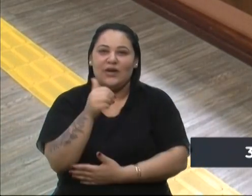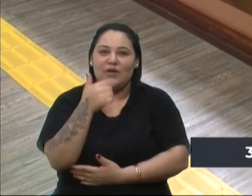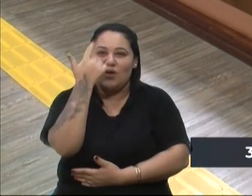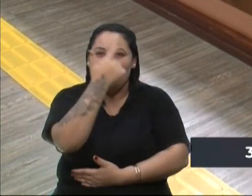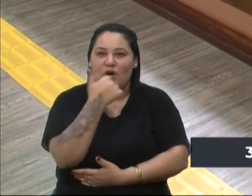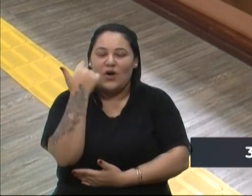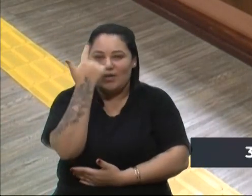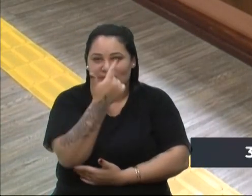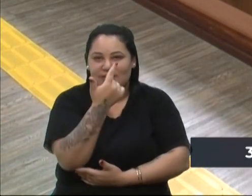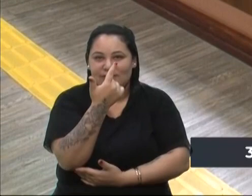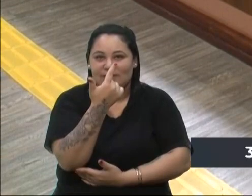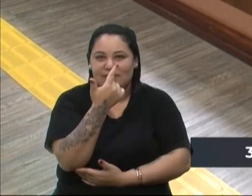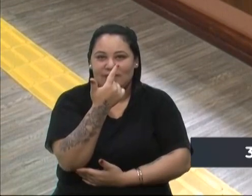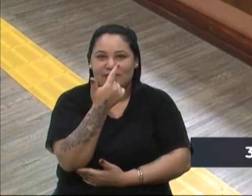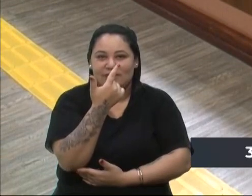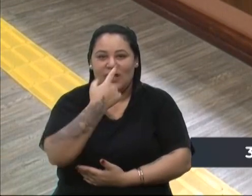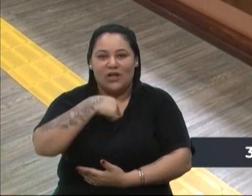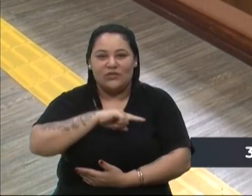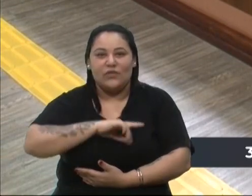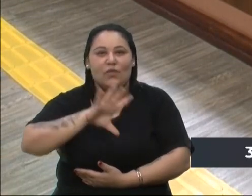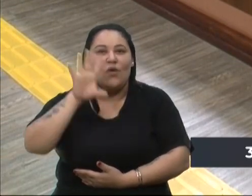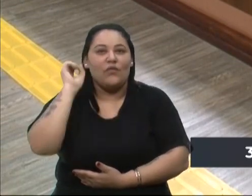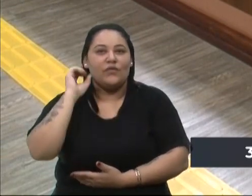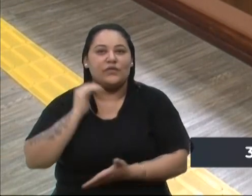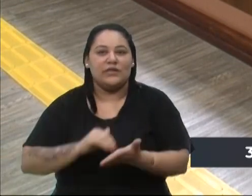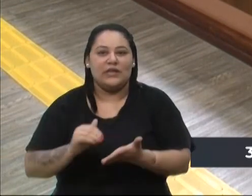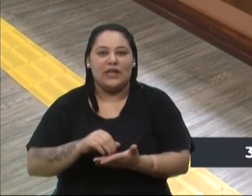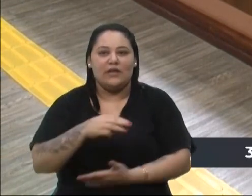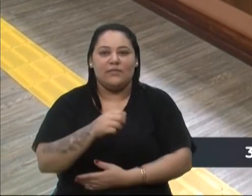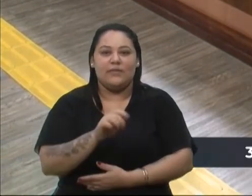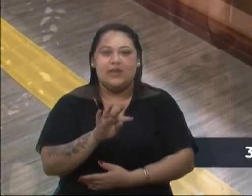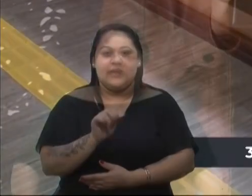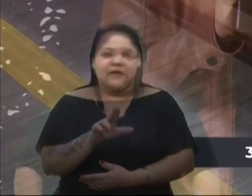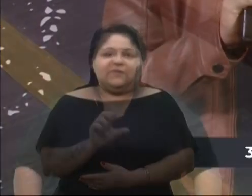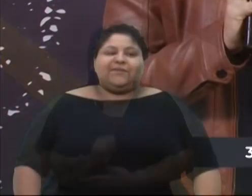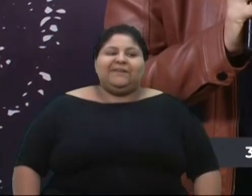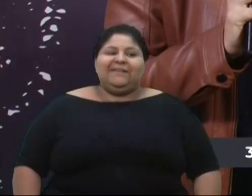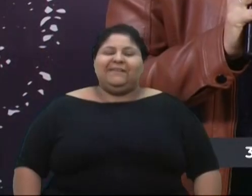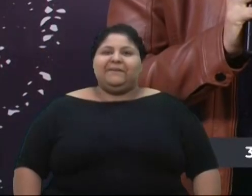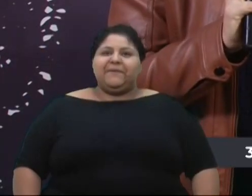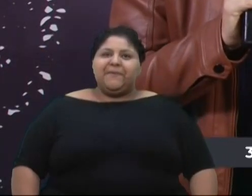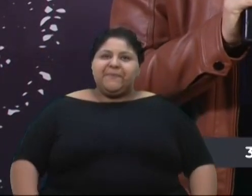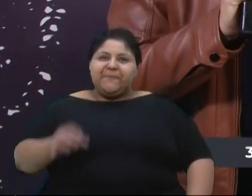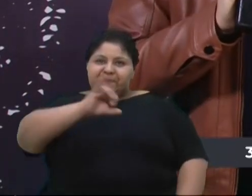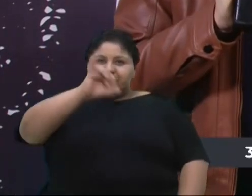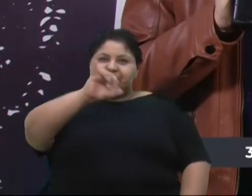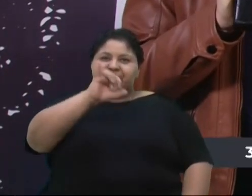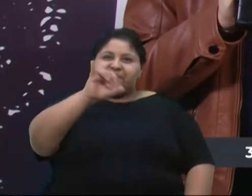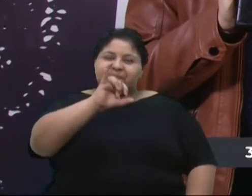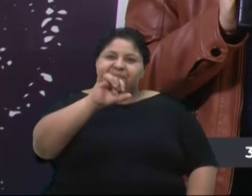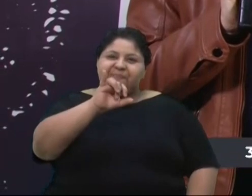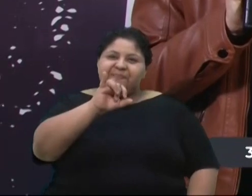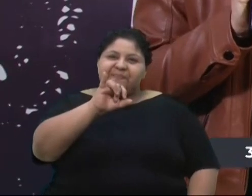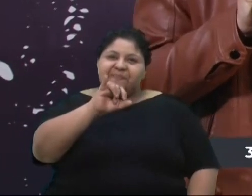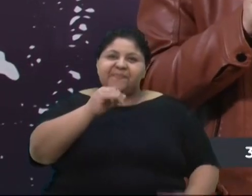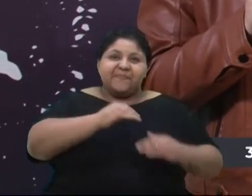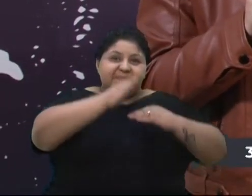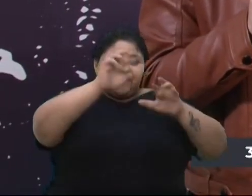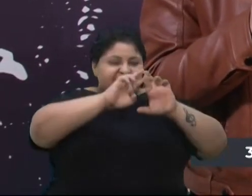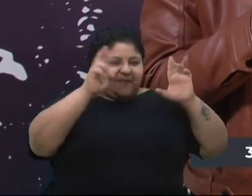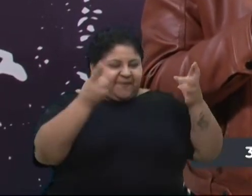ponto, vamos ouvir o secretário Matheus. Olá, mais uma